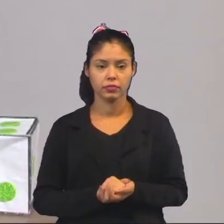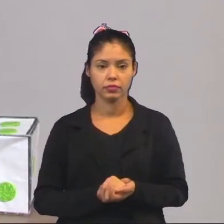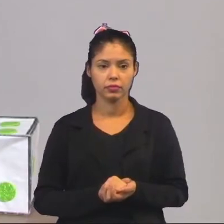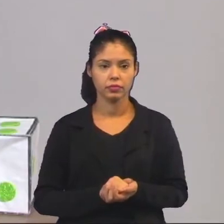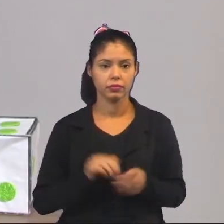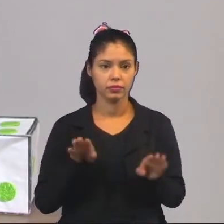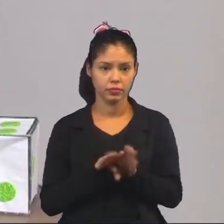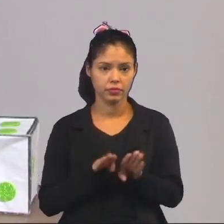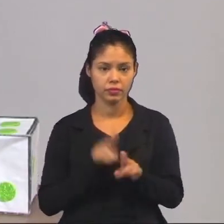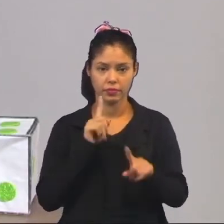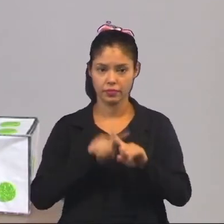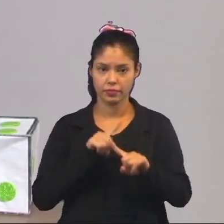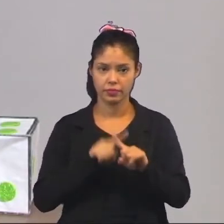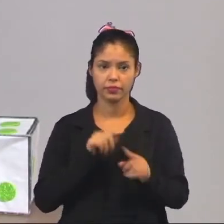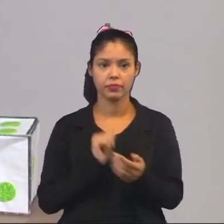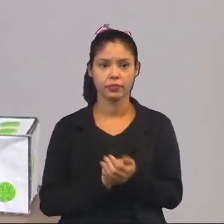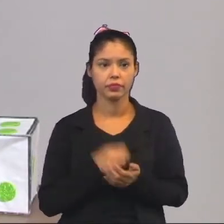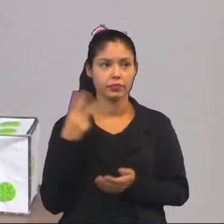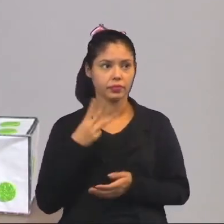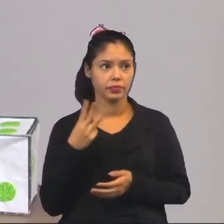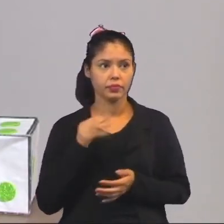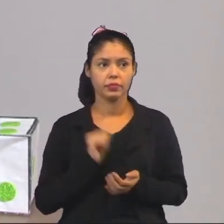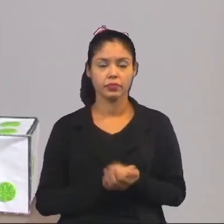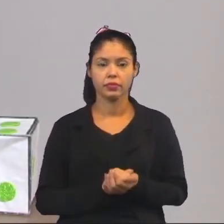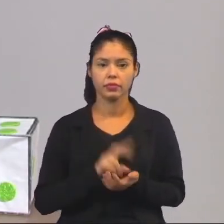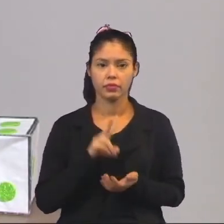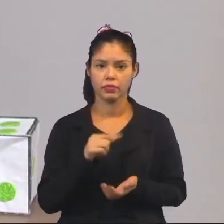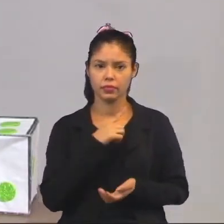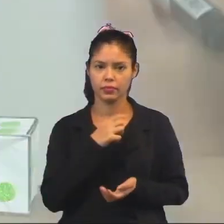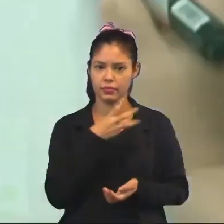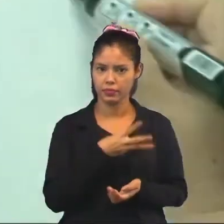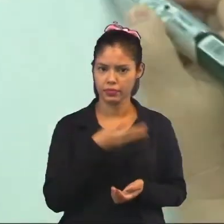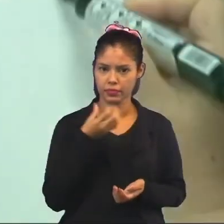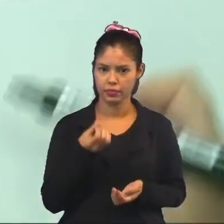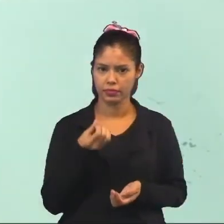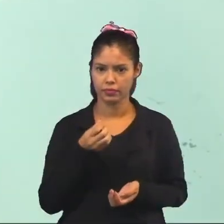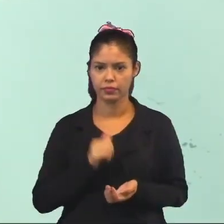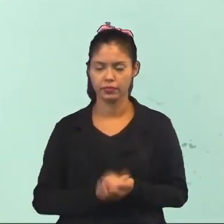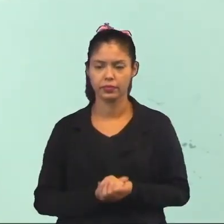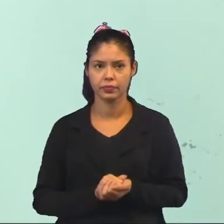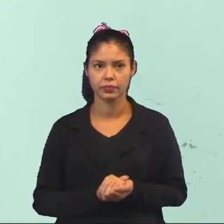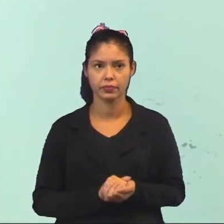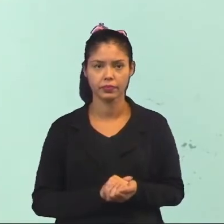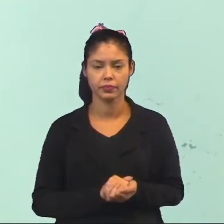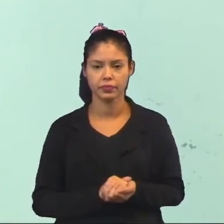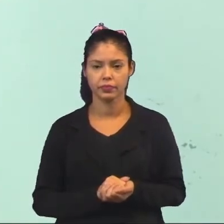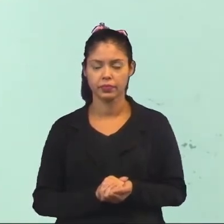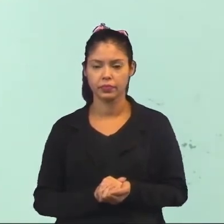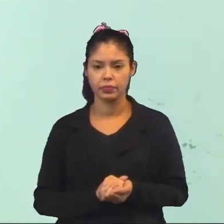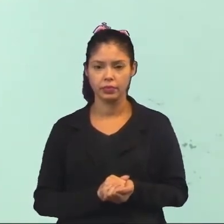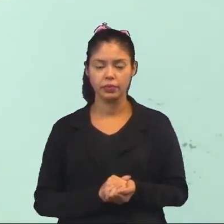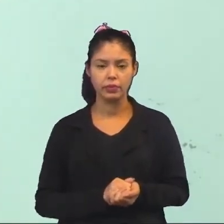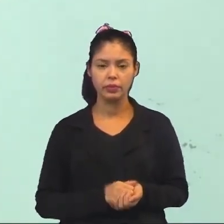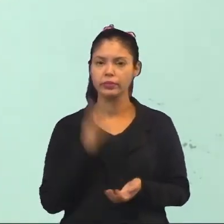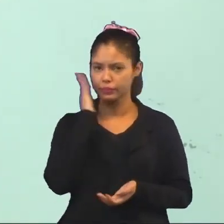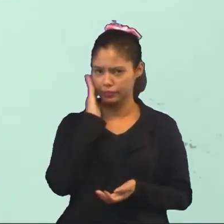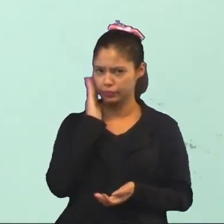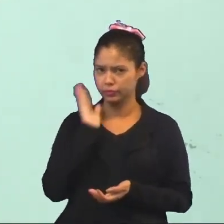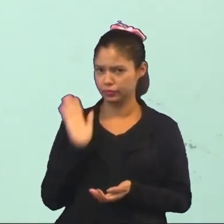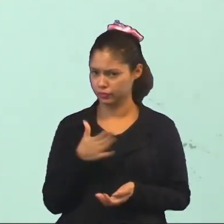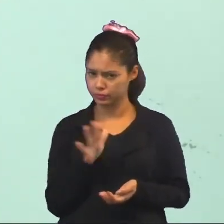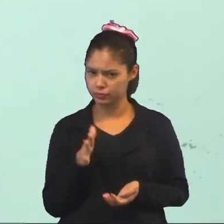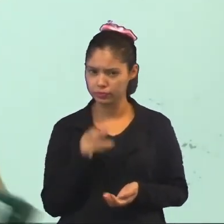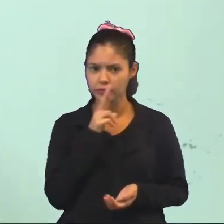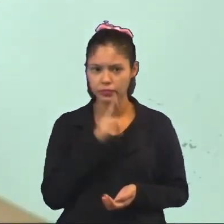é? Mas eu vou multiplicar vezes 3, que vai dar os 36. Deu para entender o